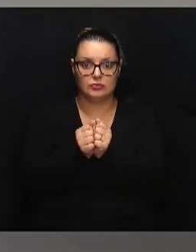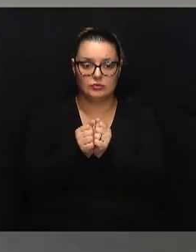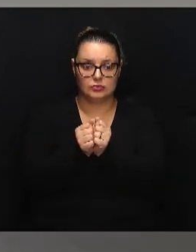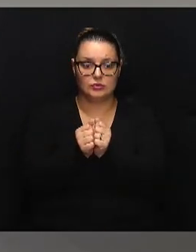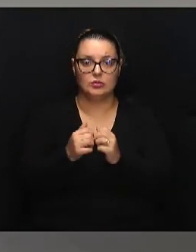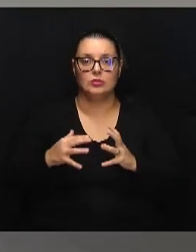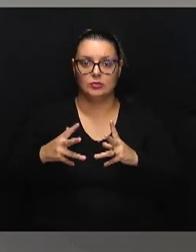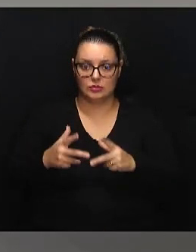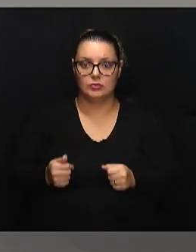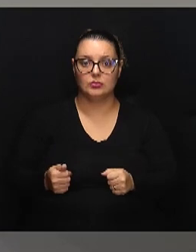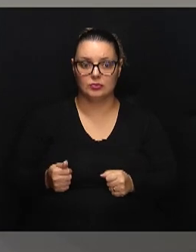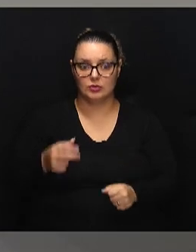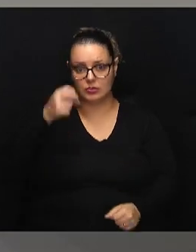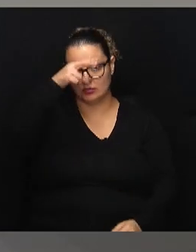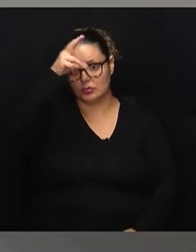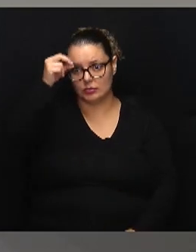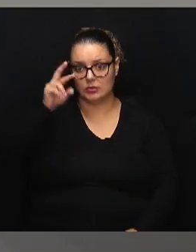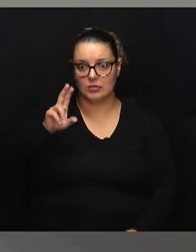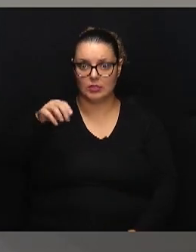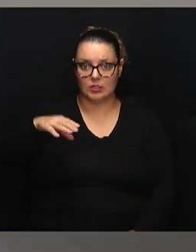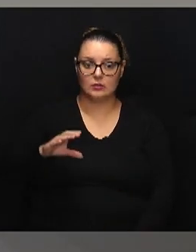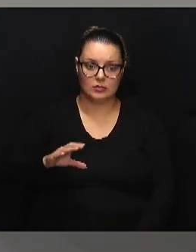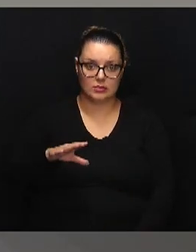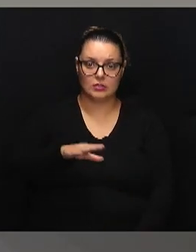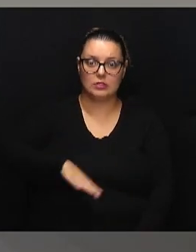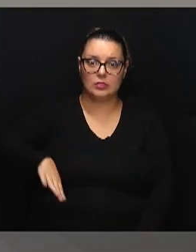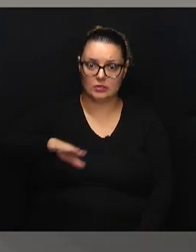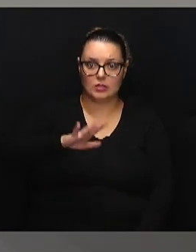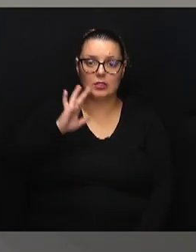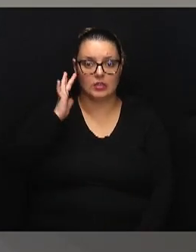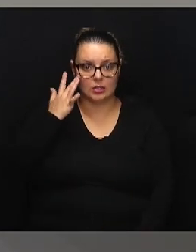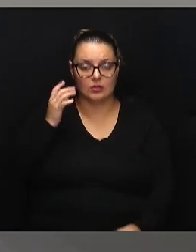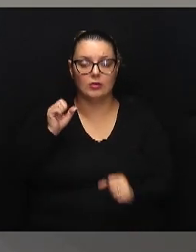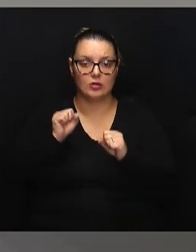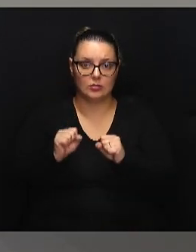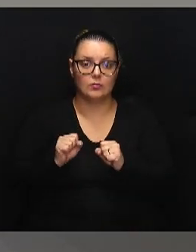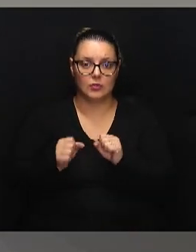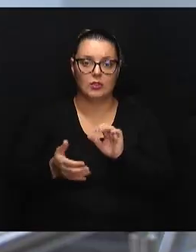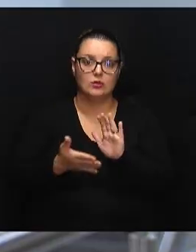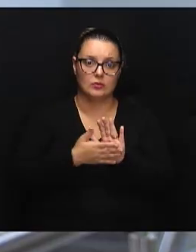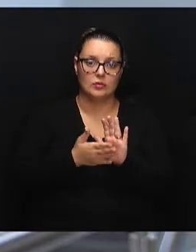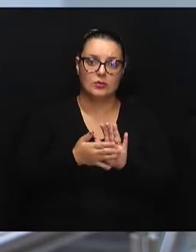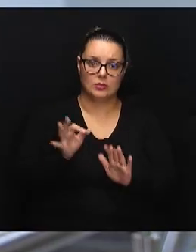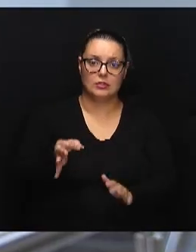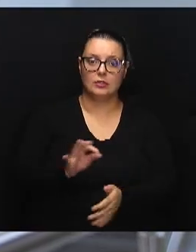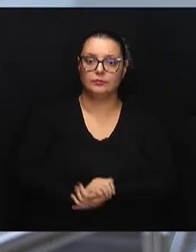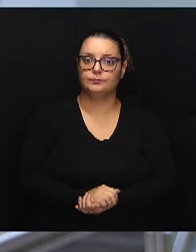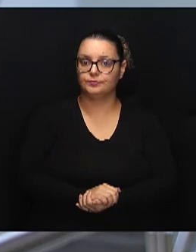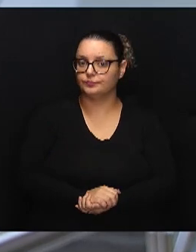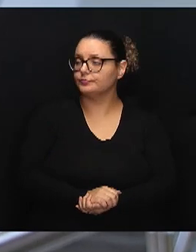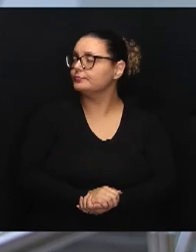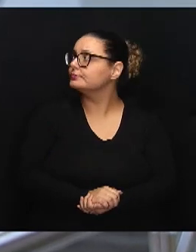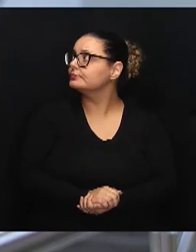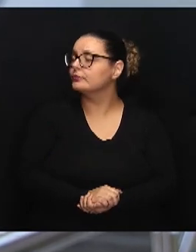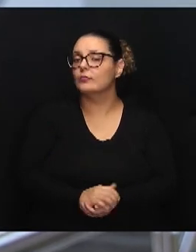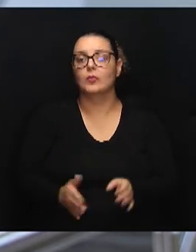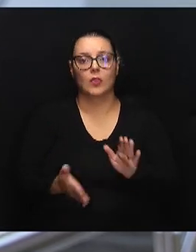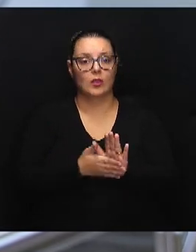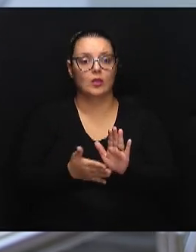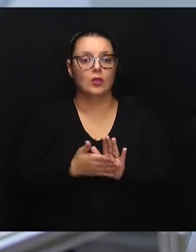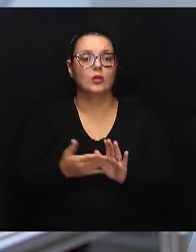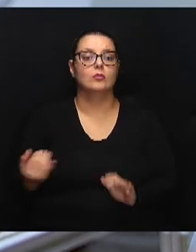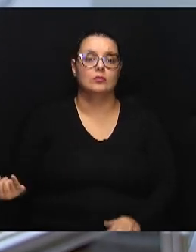todos os prefeitos das regiões metropolitanas, eu acho que pode ser uma proposta que dê certo. Eu acho que é um projeto super importante